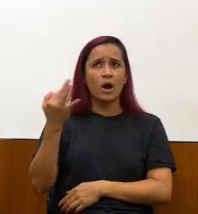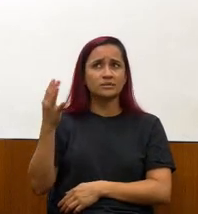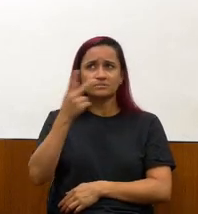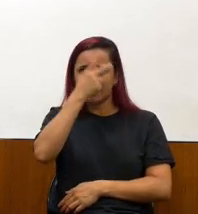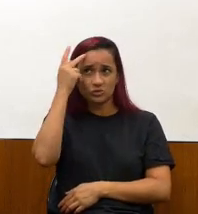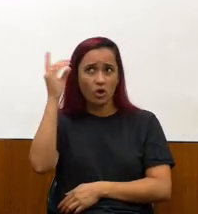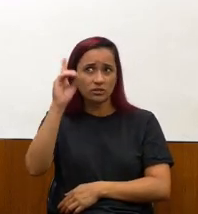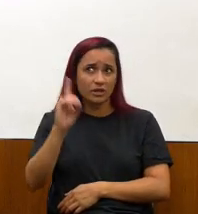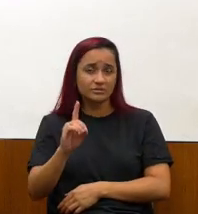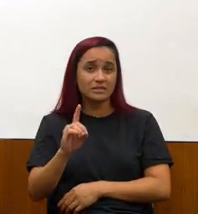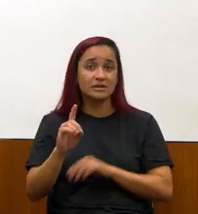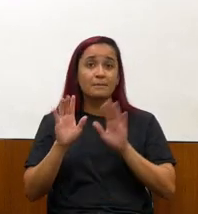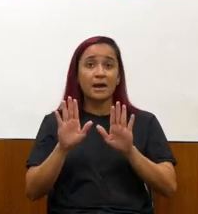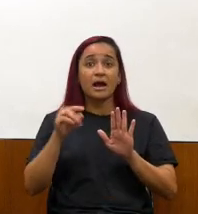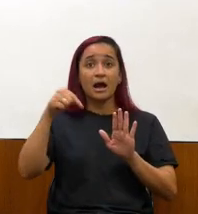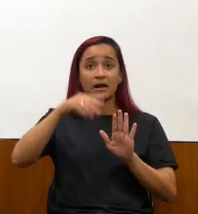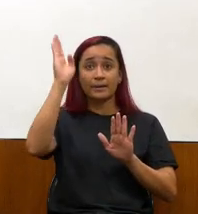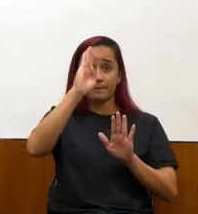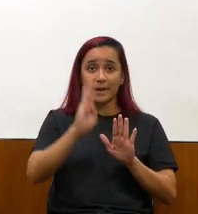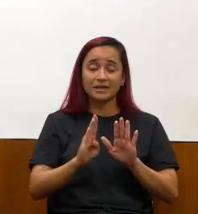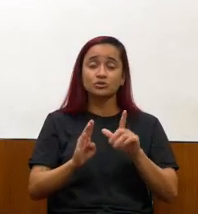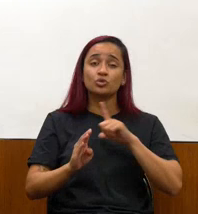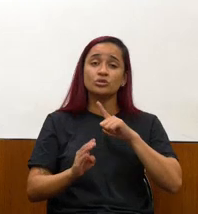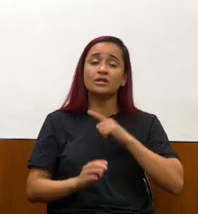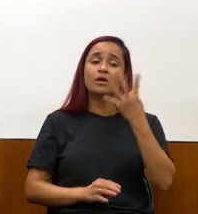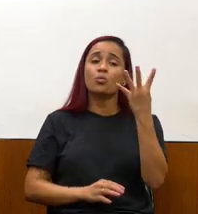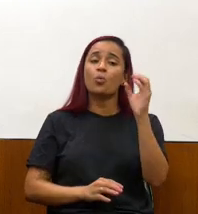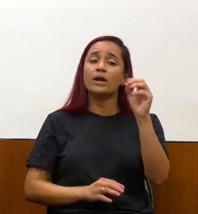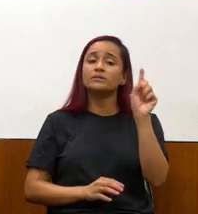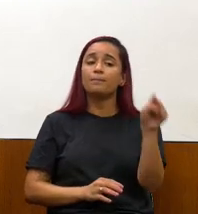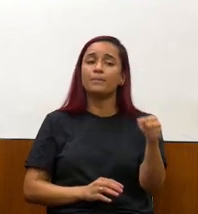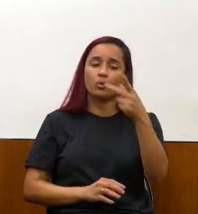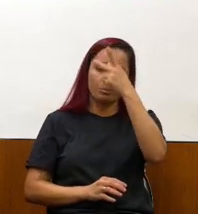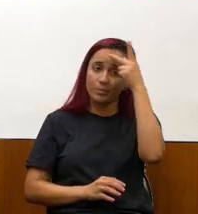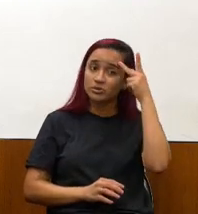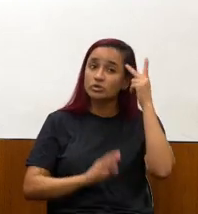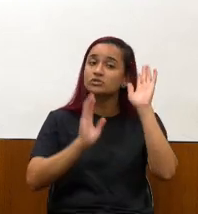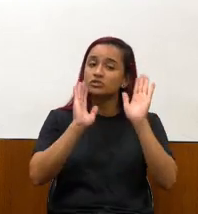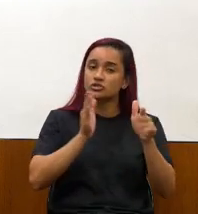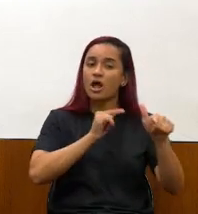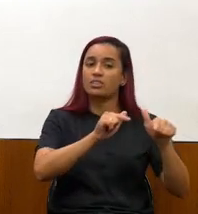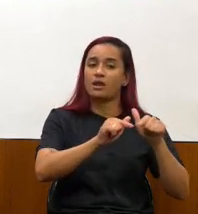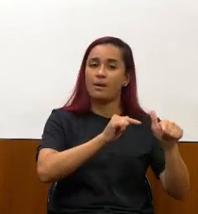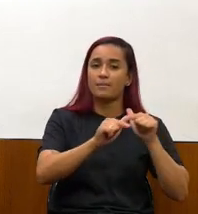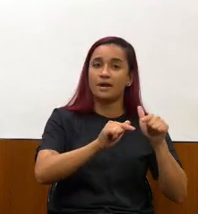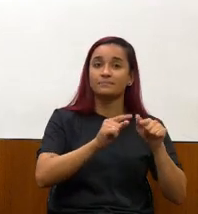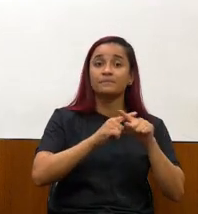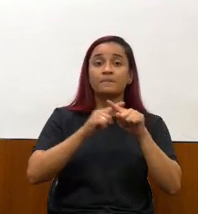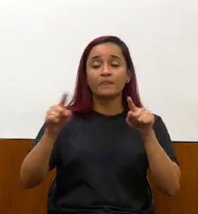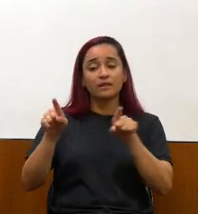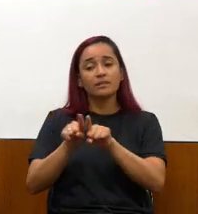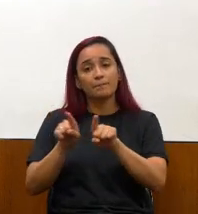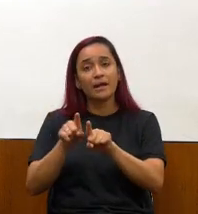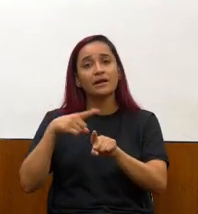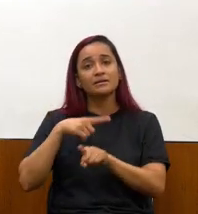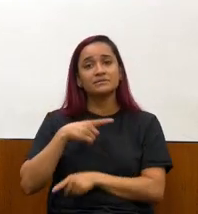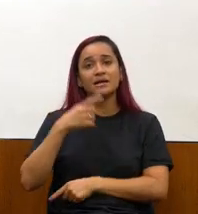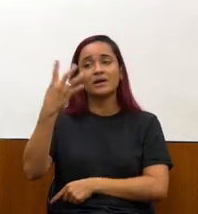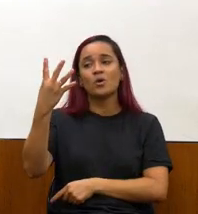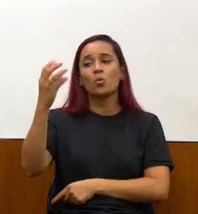mil pessoas empregadas, trabalhando. E tem mais 40 mil vagas